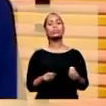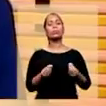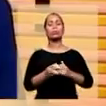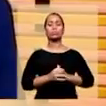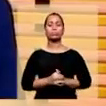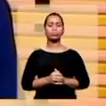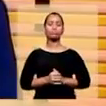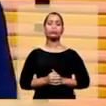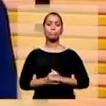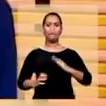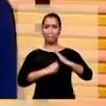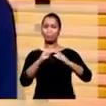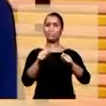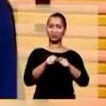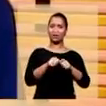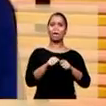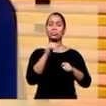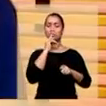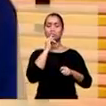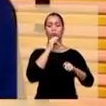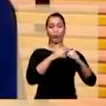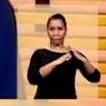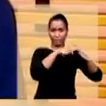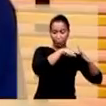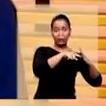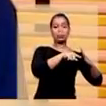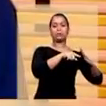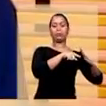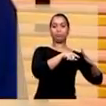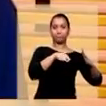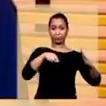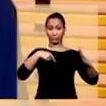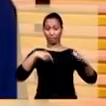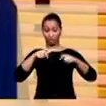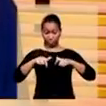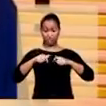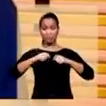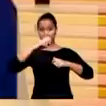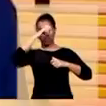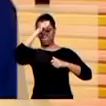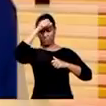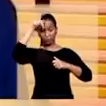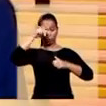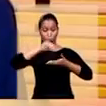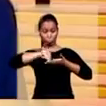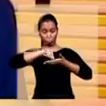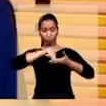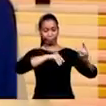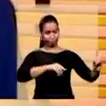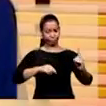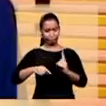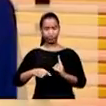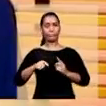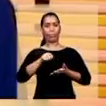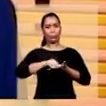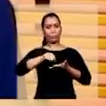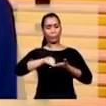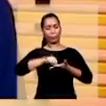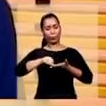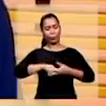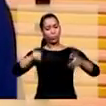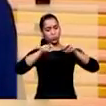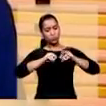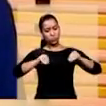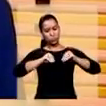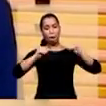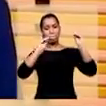de empregos, a empresa ela faz um cadastro conosco, ela tem acesso ao banco de dados, então ela pode fazer uma busca de acordo...